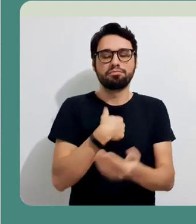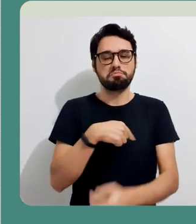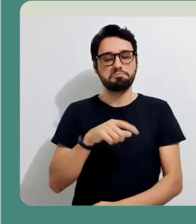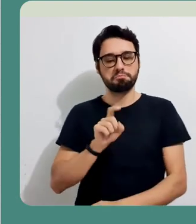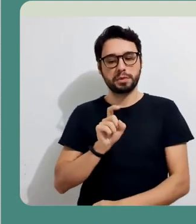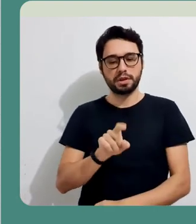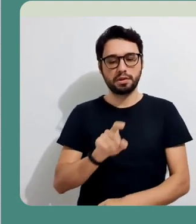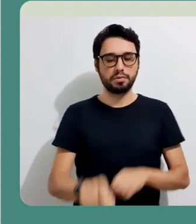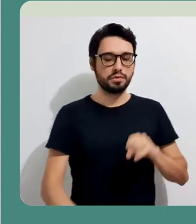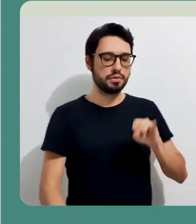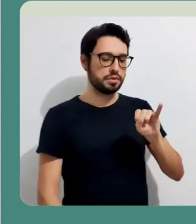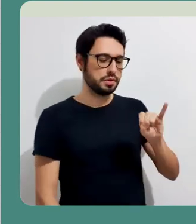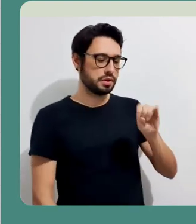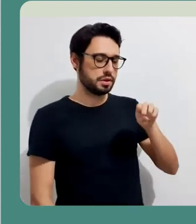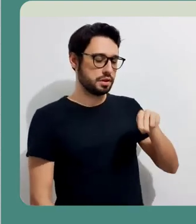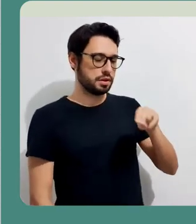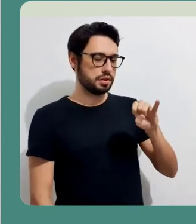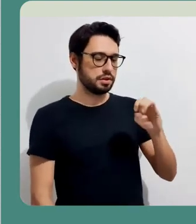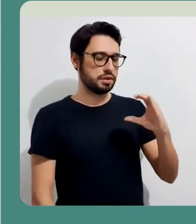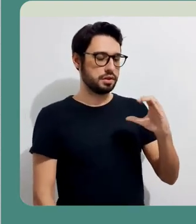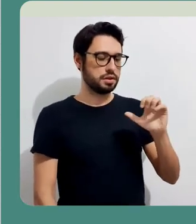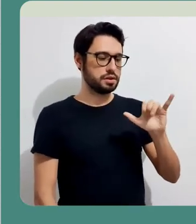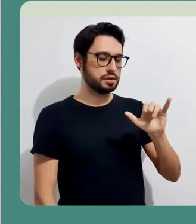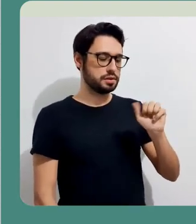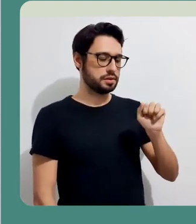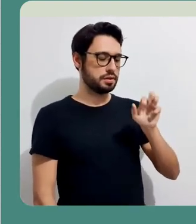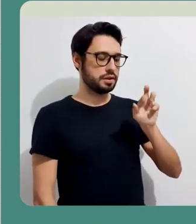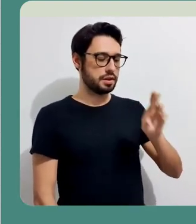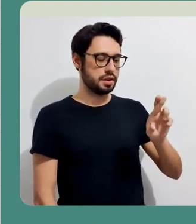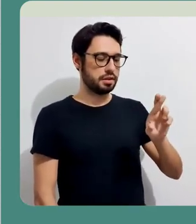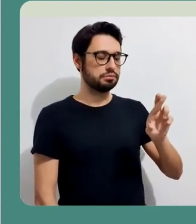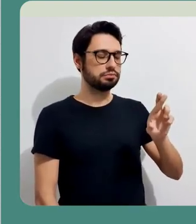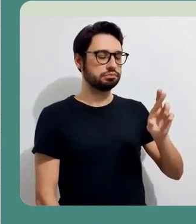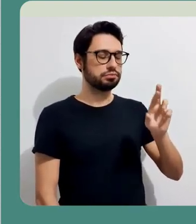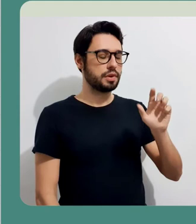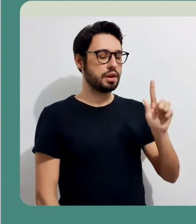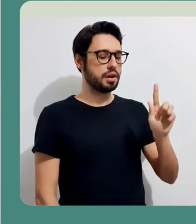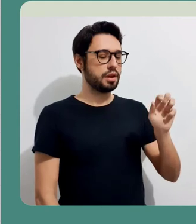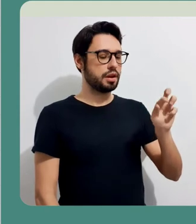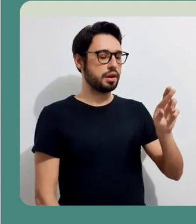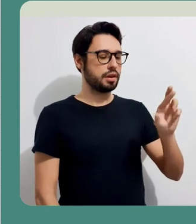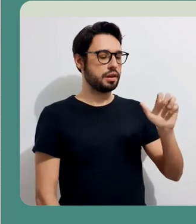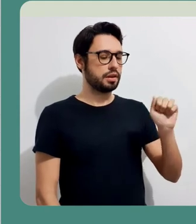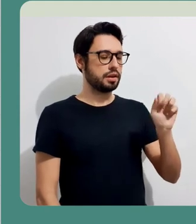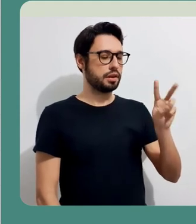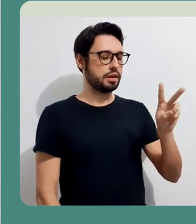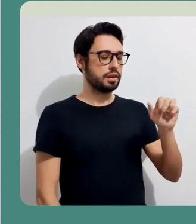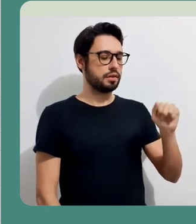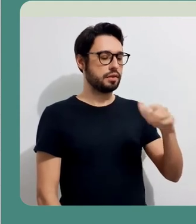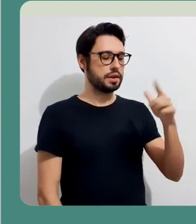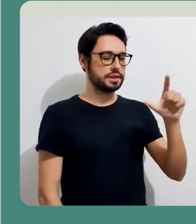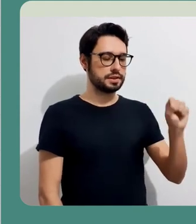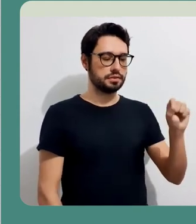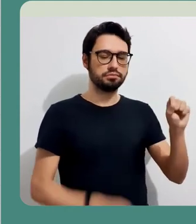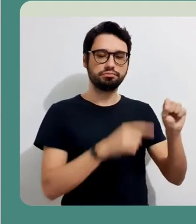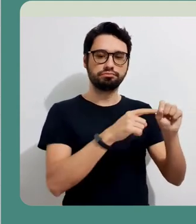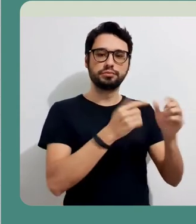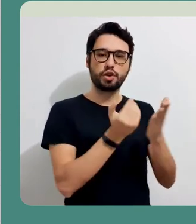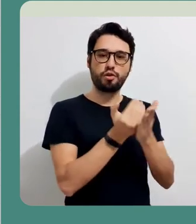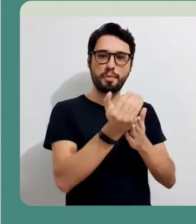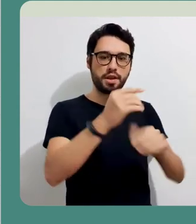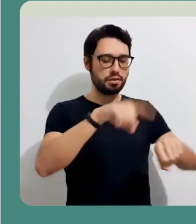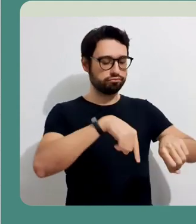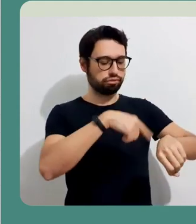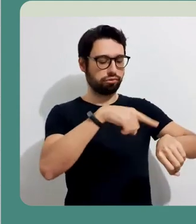gravação então basta um clicar nessa botão iniciar a gravação percebam que aqui o cronômetro foi disparado